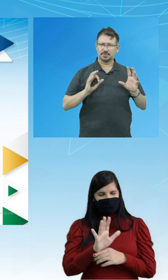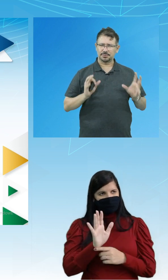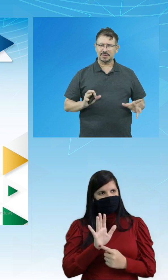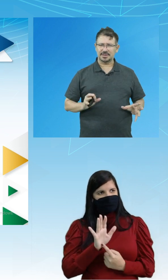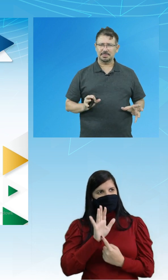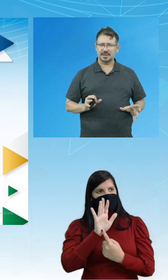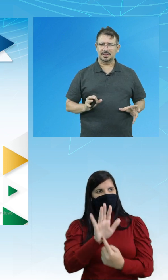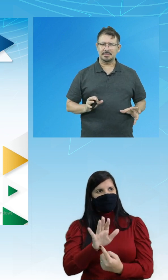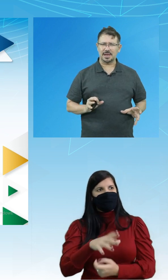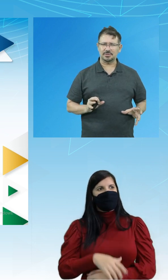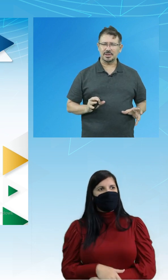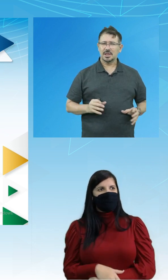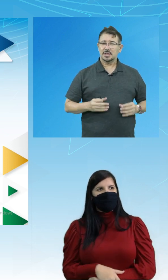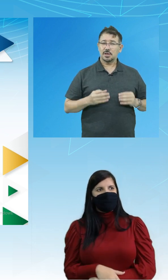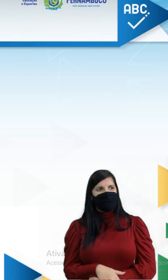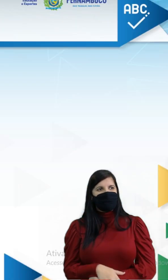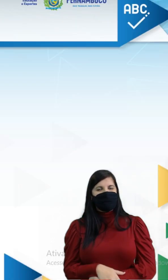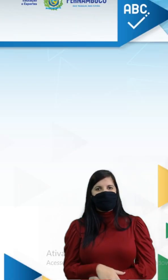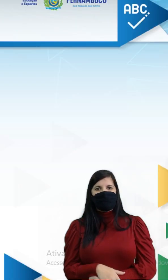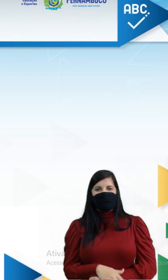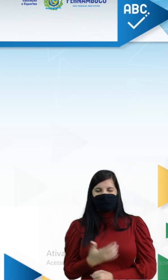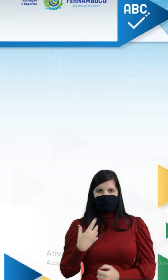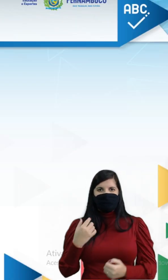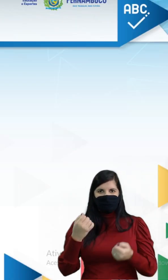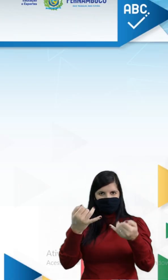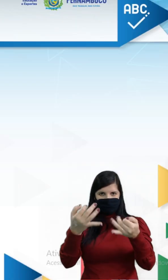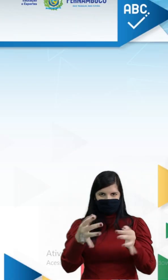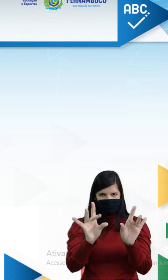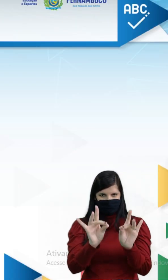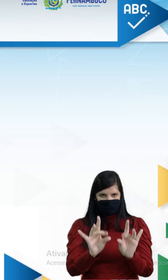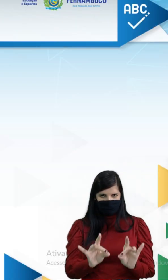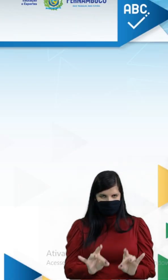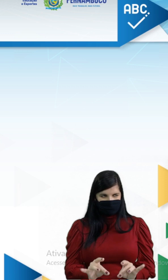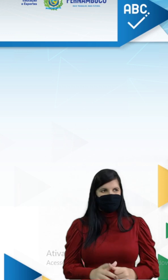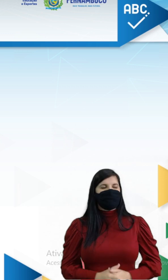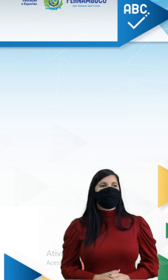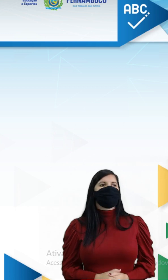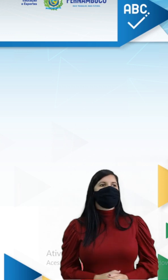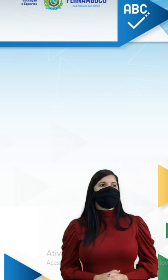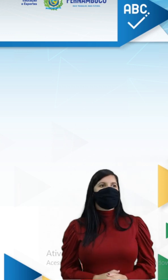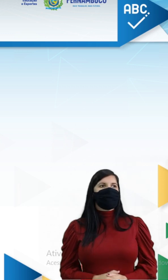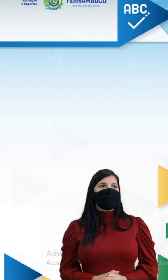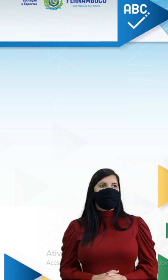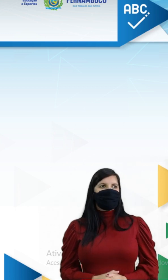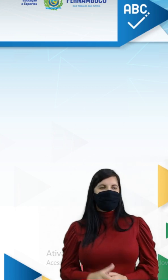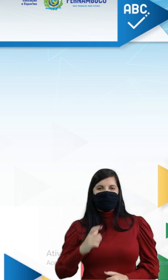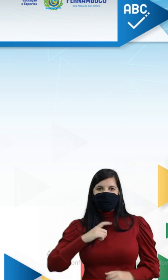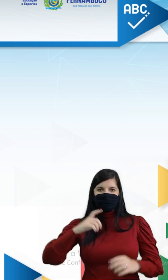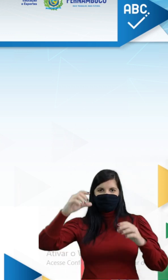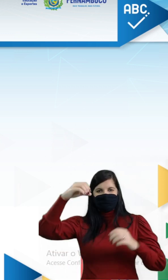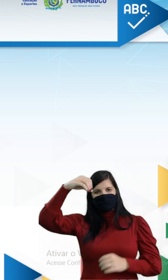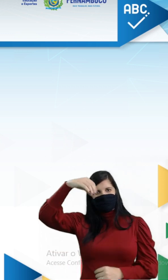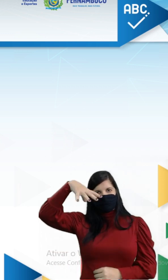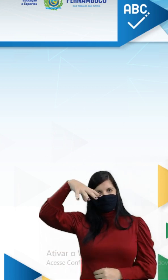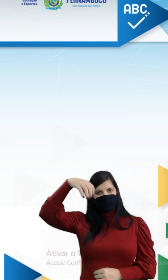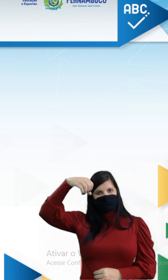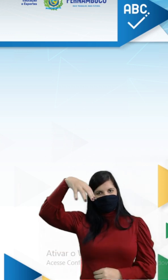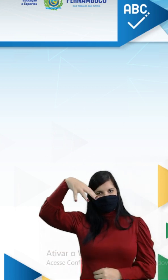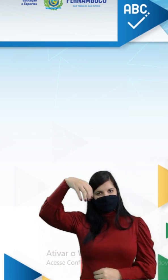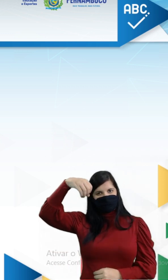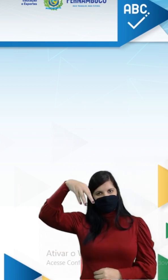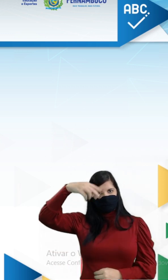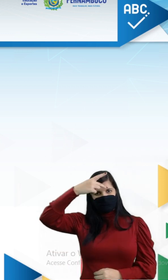Olhando fixamente a imagem, eu vou descrever a cena. Descrever. Nós temos uma lâmpada, certo?